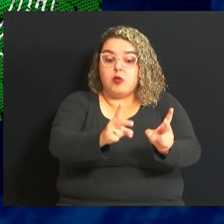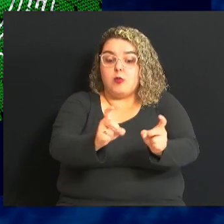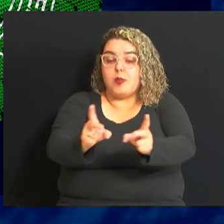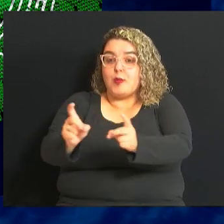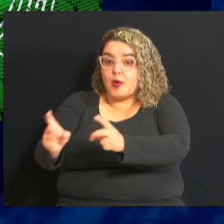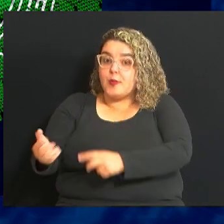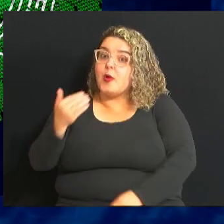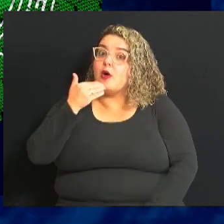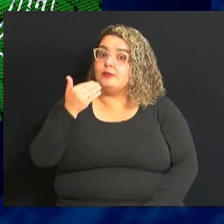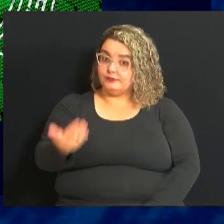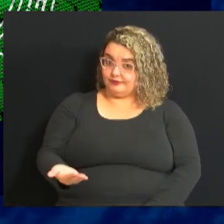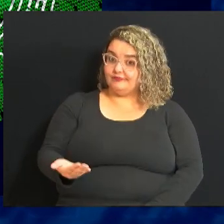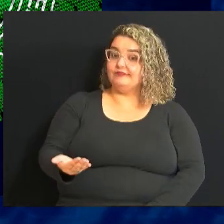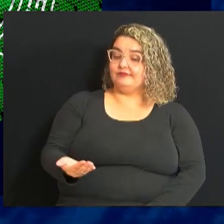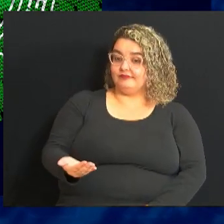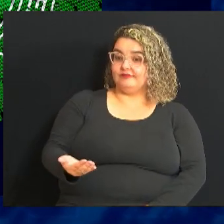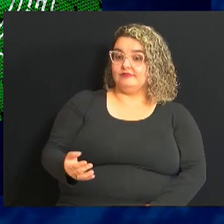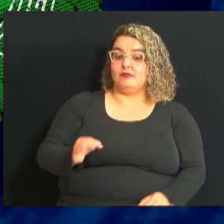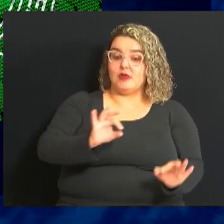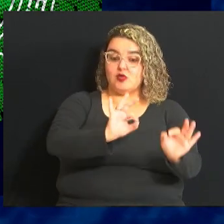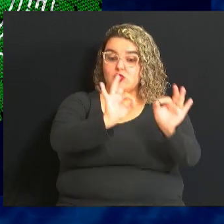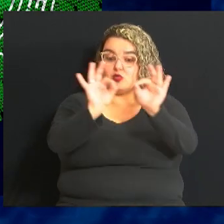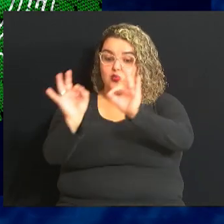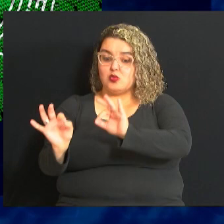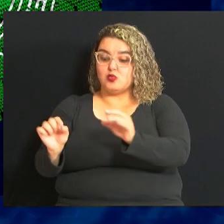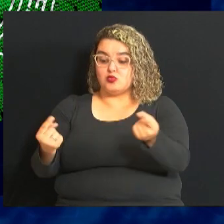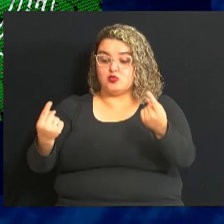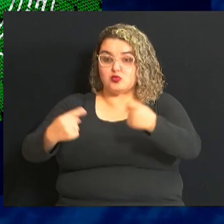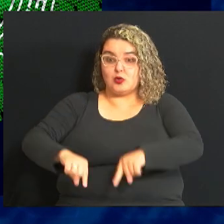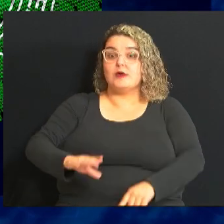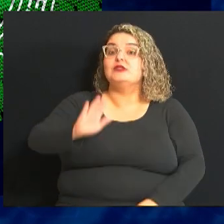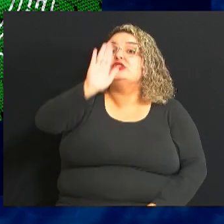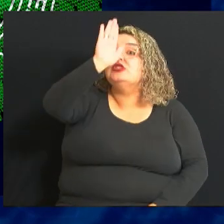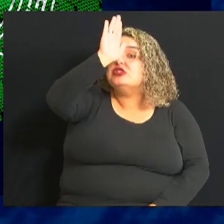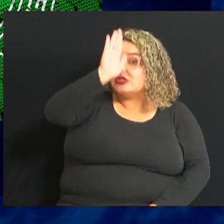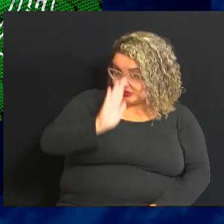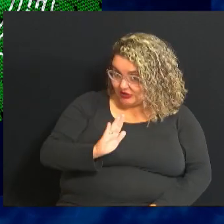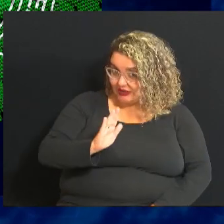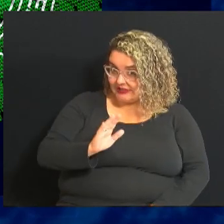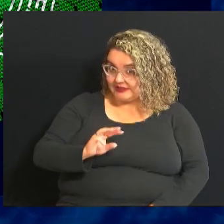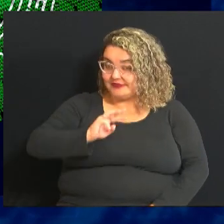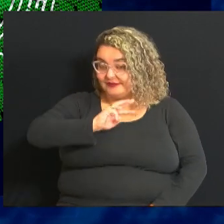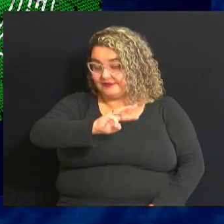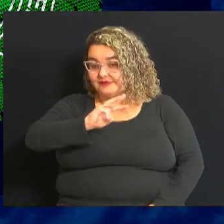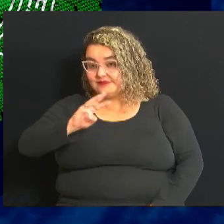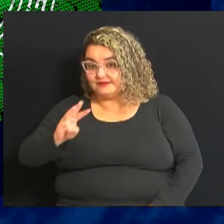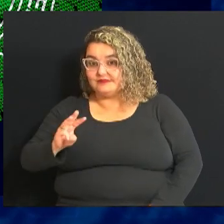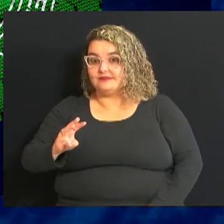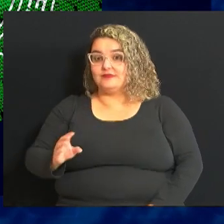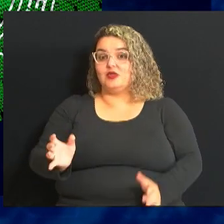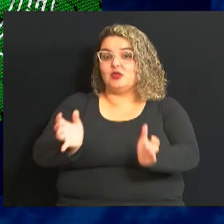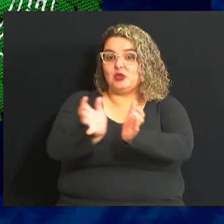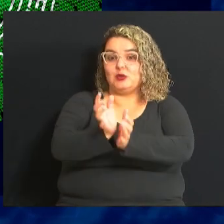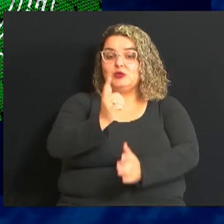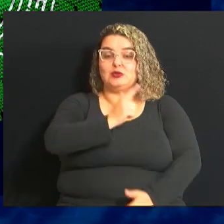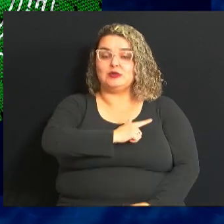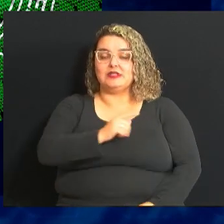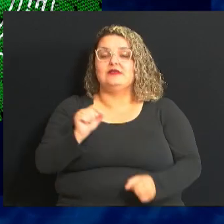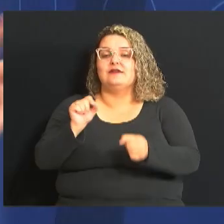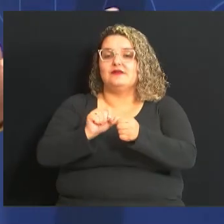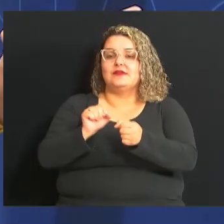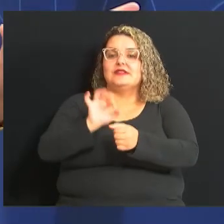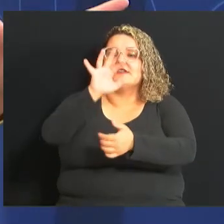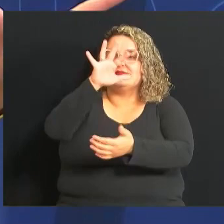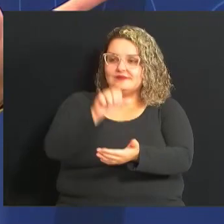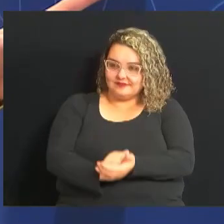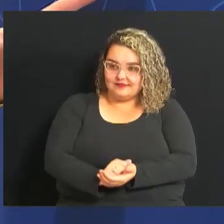solicitados. Para assistir esse duelo de graça, basta acessar o site do clube e realizar um cadastro.